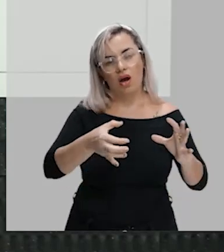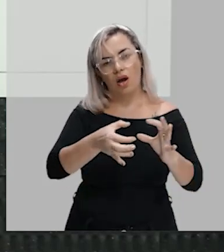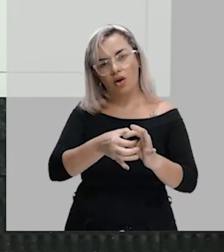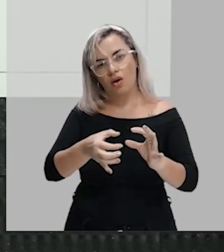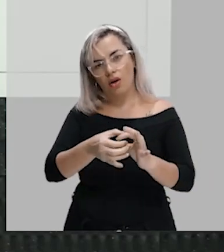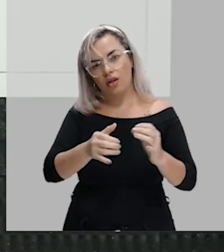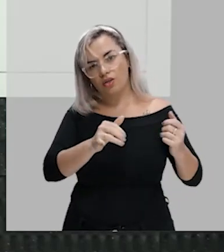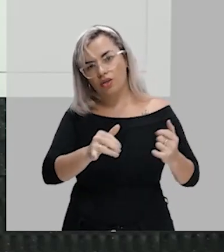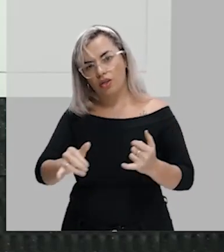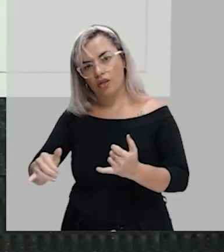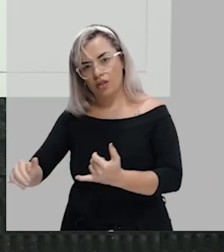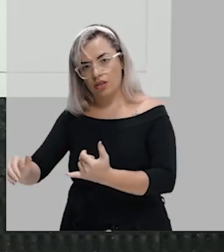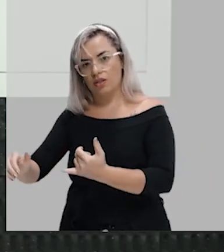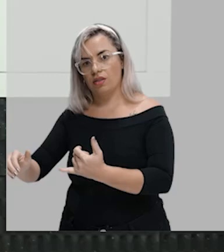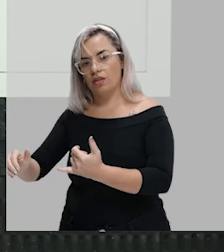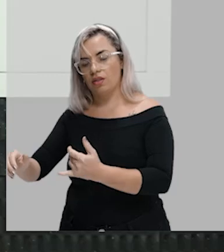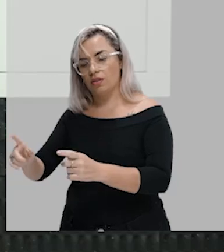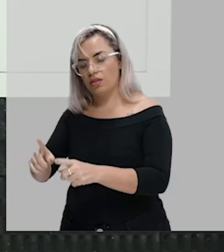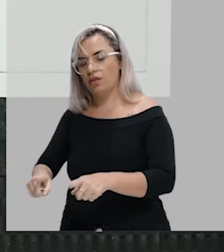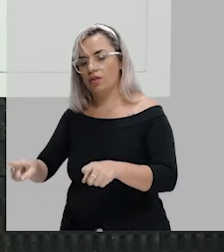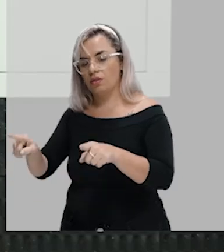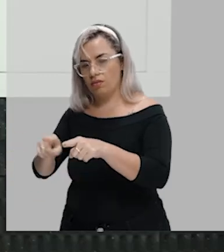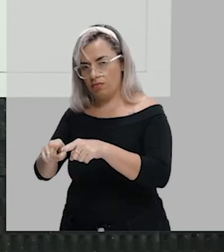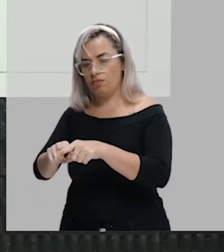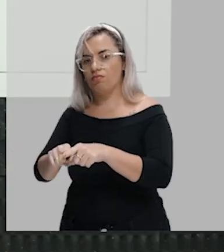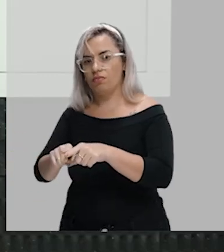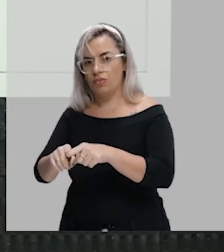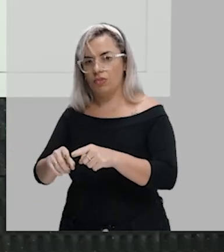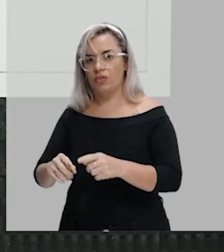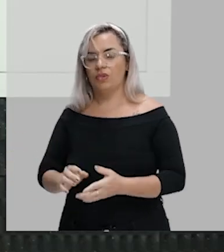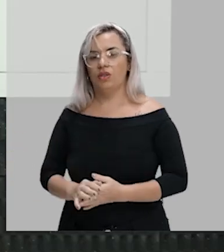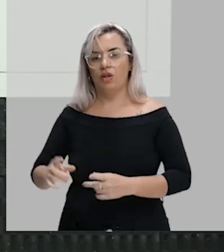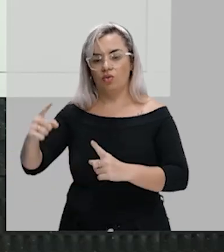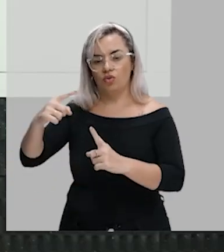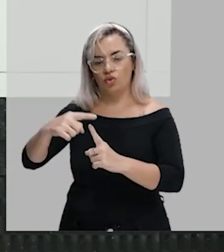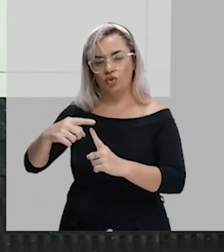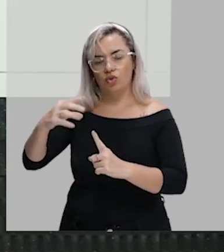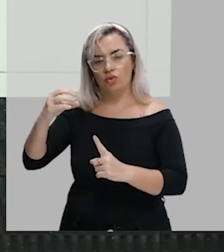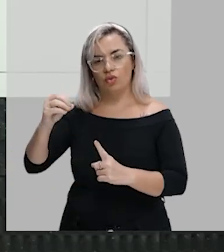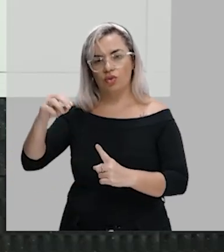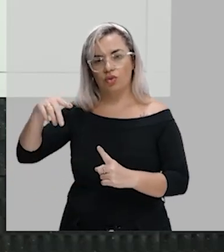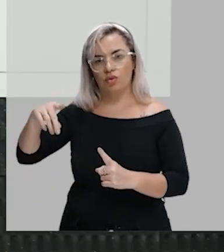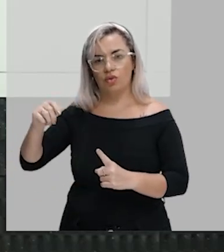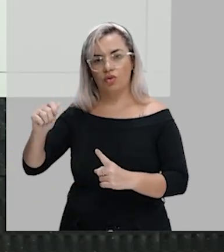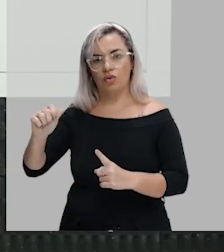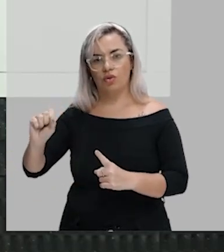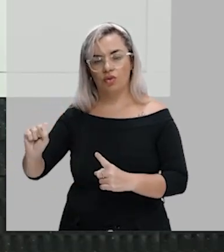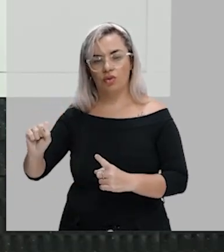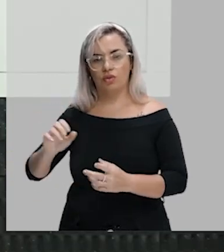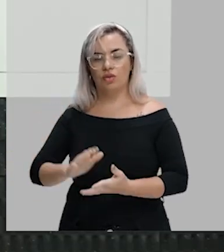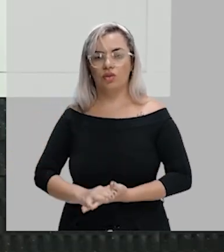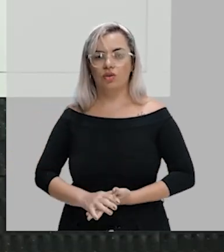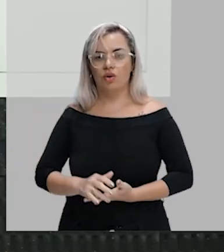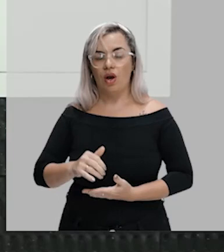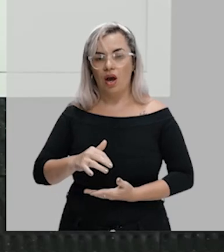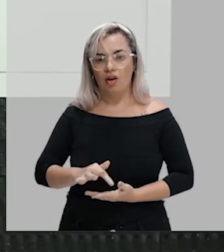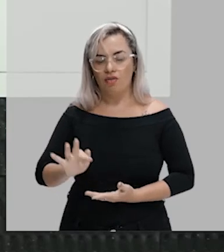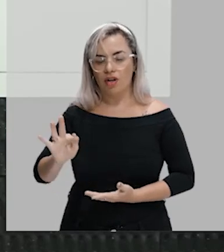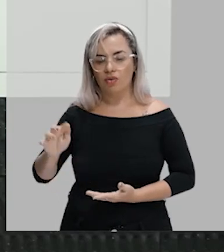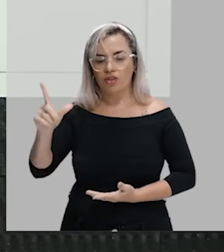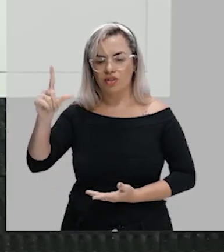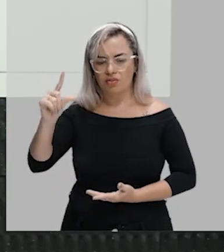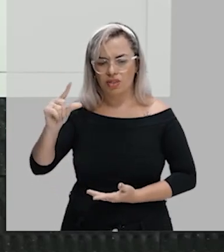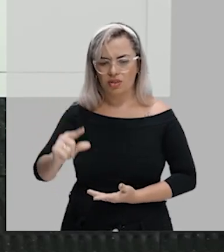também, certo? Então, são ondas ali com frequências bem baixas, ok? As ondas de